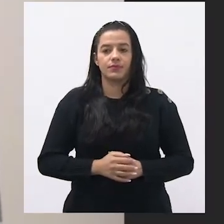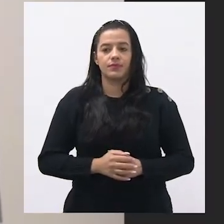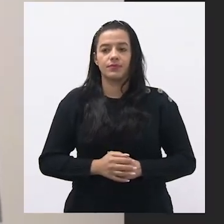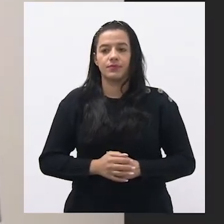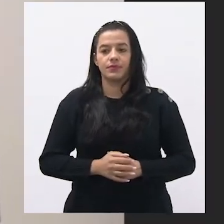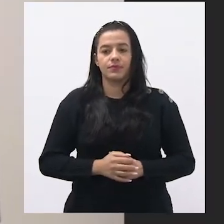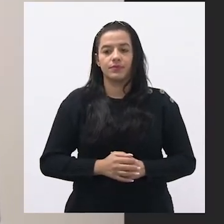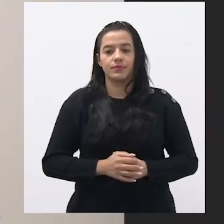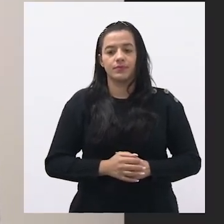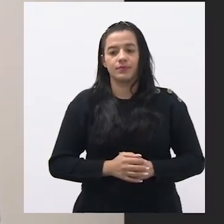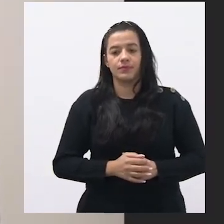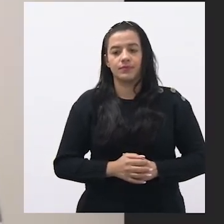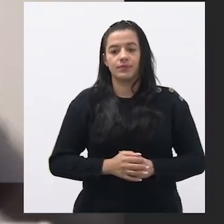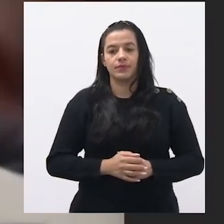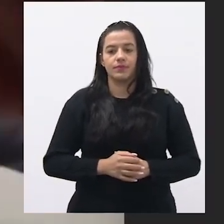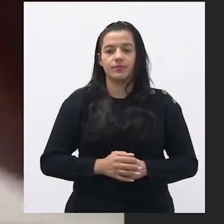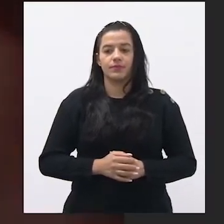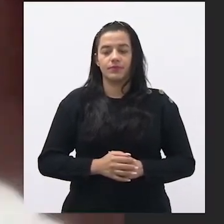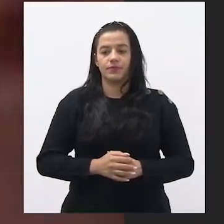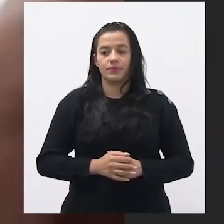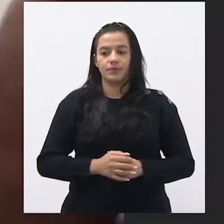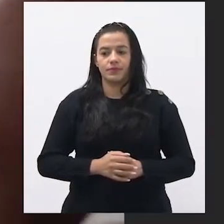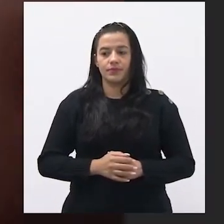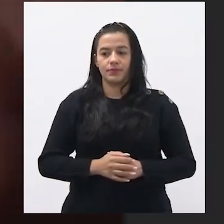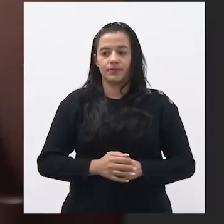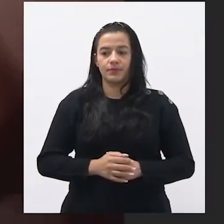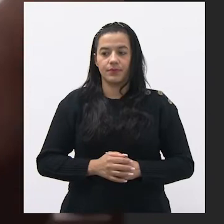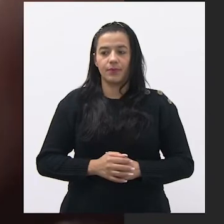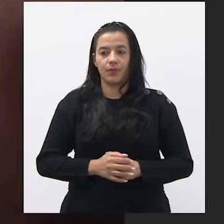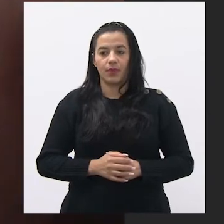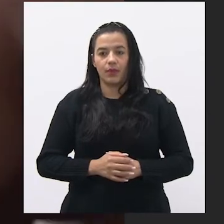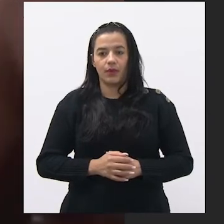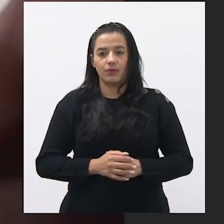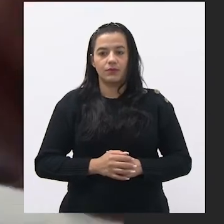Seu microfone está fechado, Adriano.